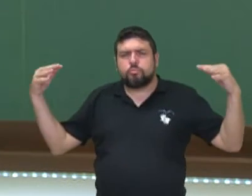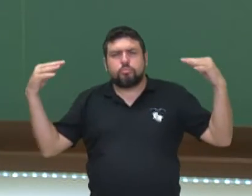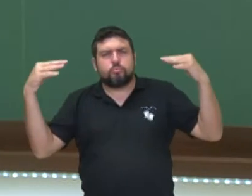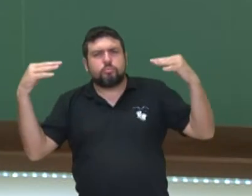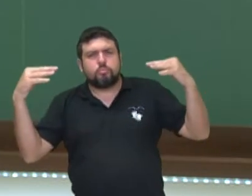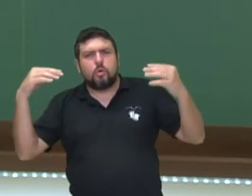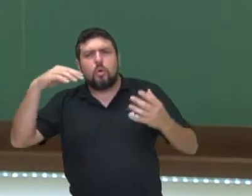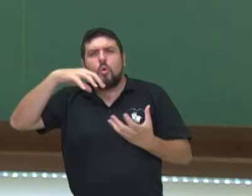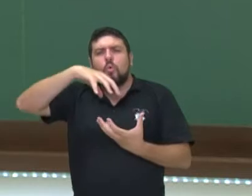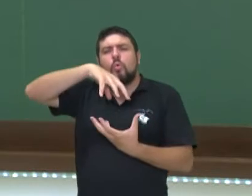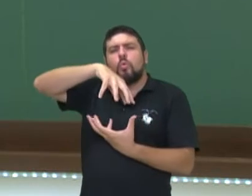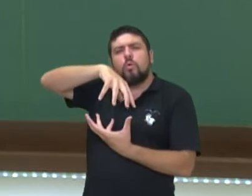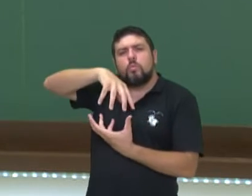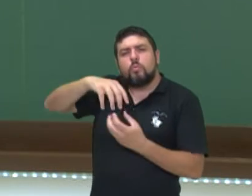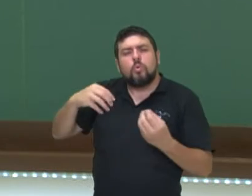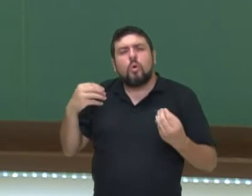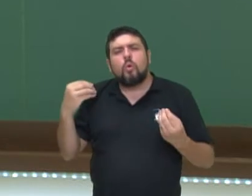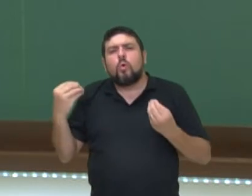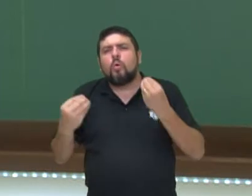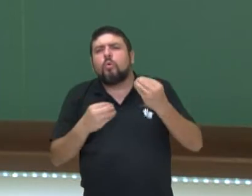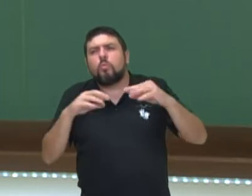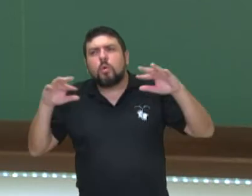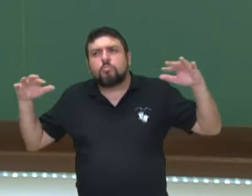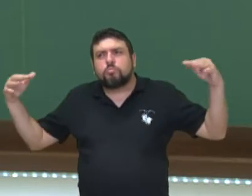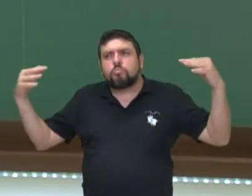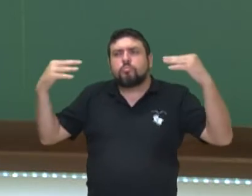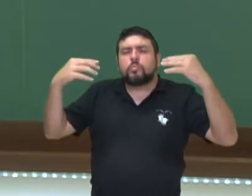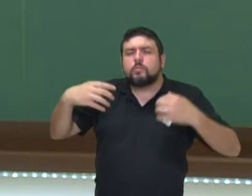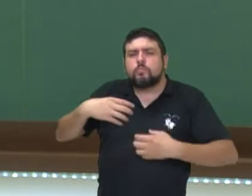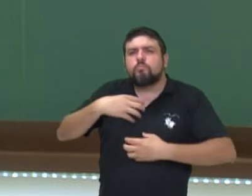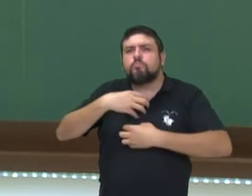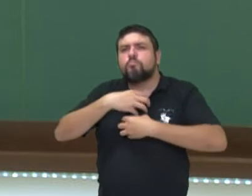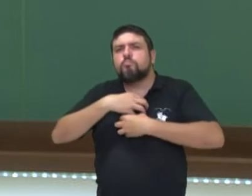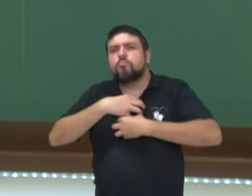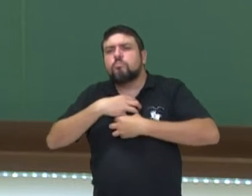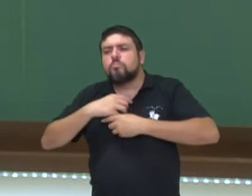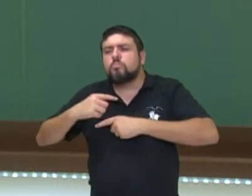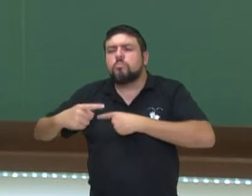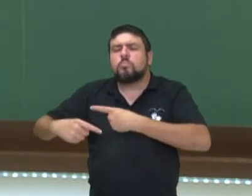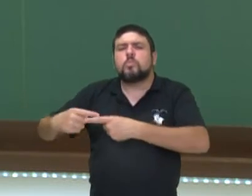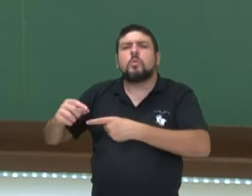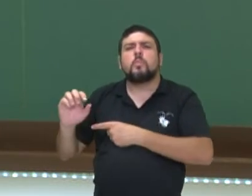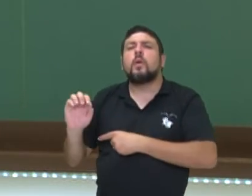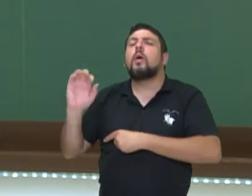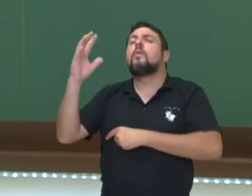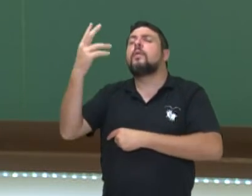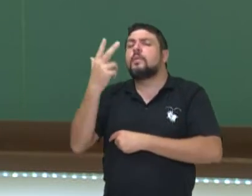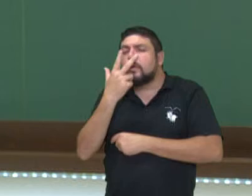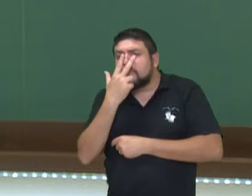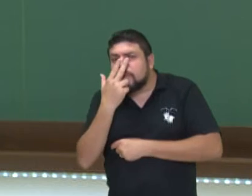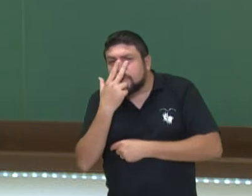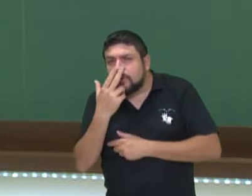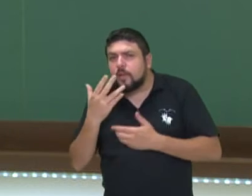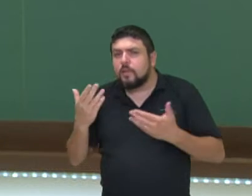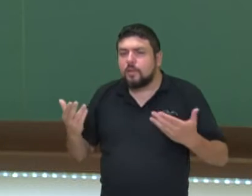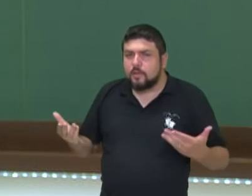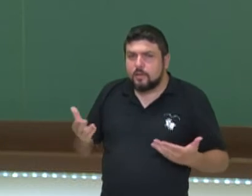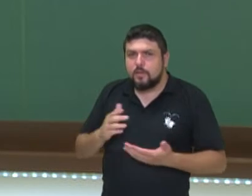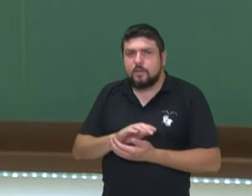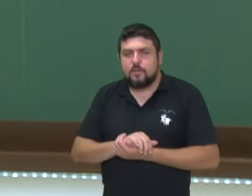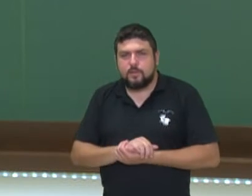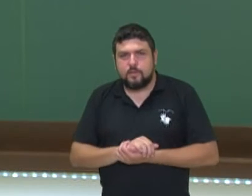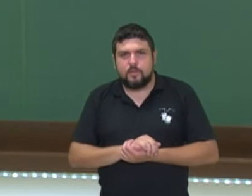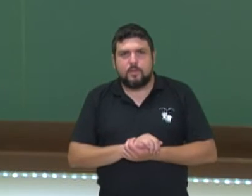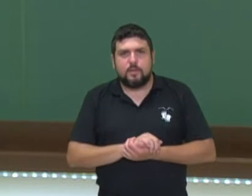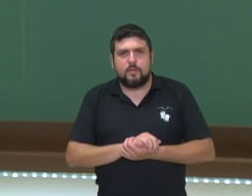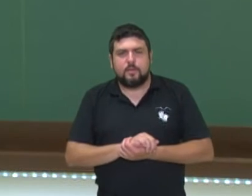todo aí, quais são então as ações esperadas, as consequências esperadas dessa minha ação de manter a